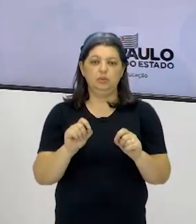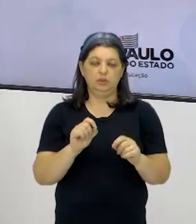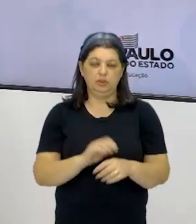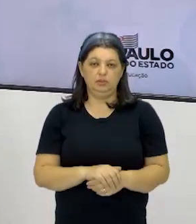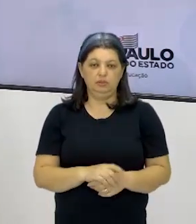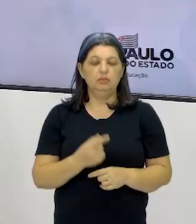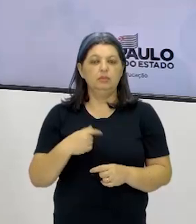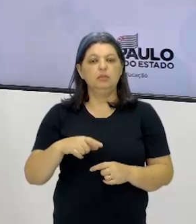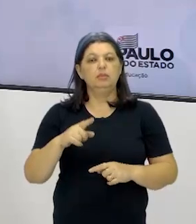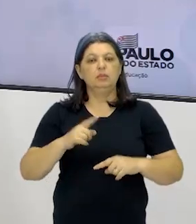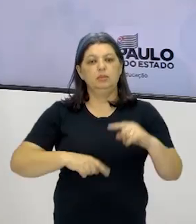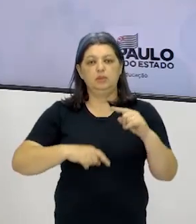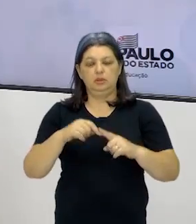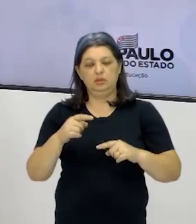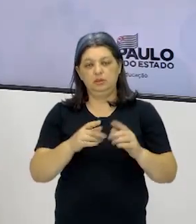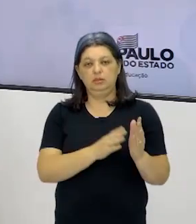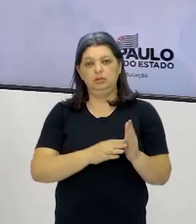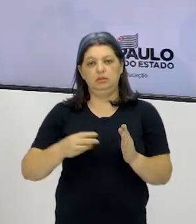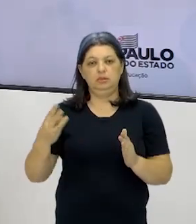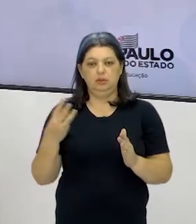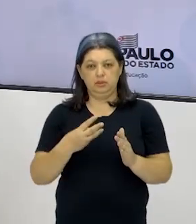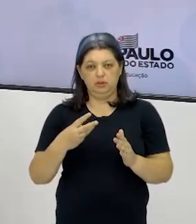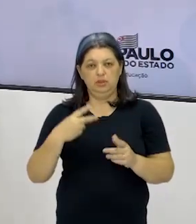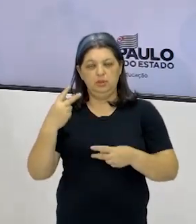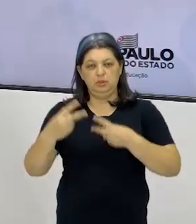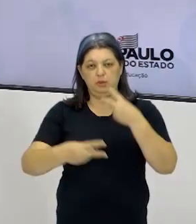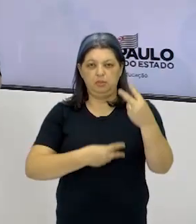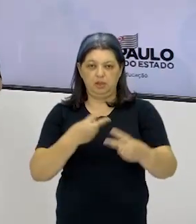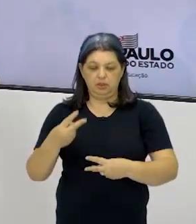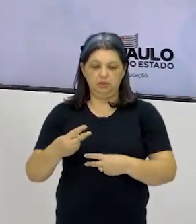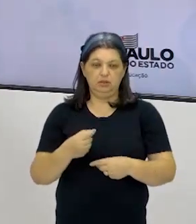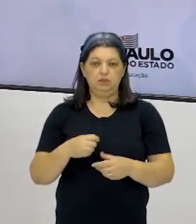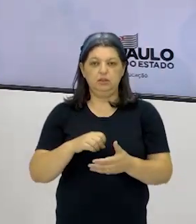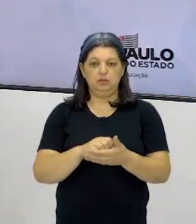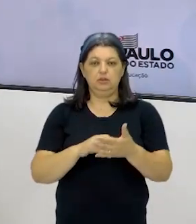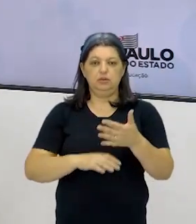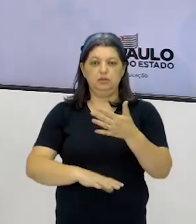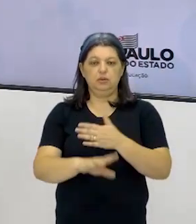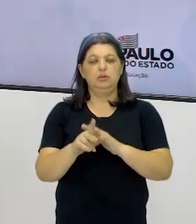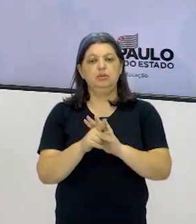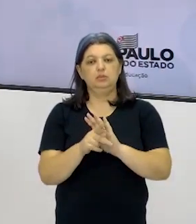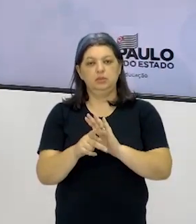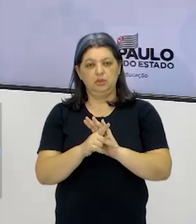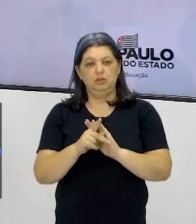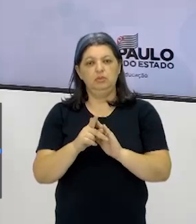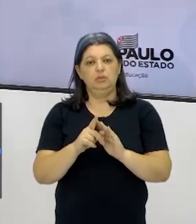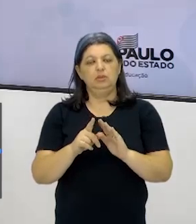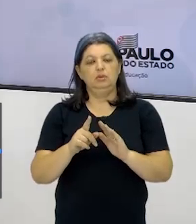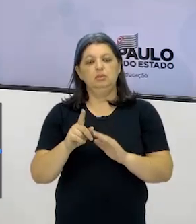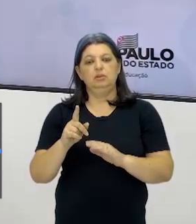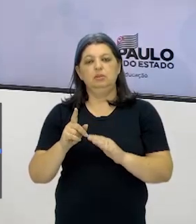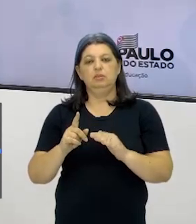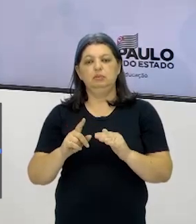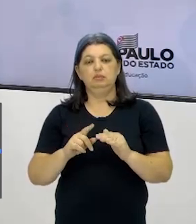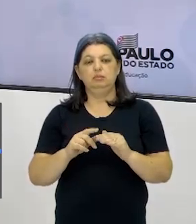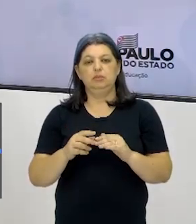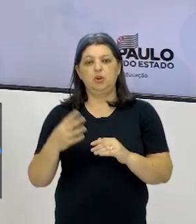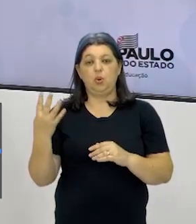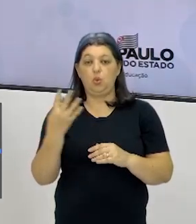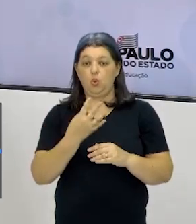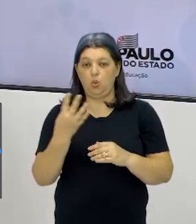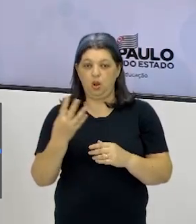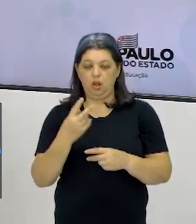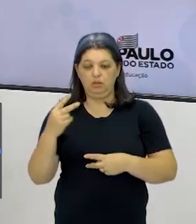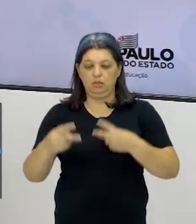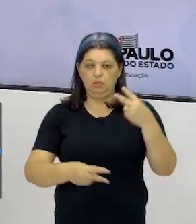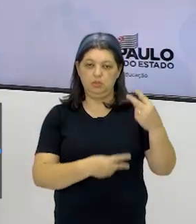o material do terceiro bimestre, currículo do terceiro bimestre, que faremos uma ponte ao longo desse mês, nesse comecinho de quarto bimestre, faremos uma